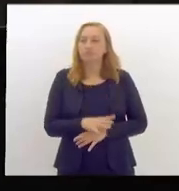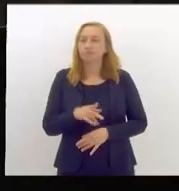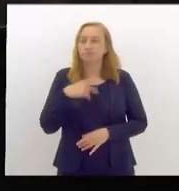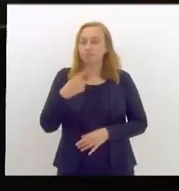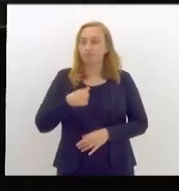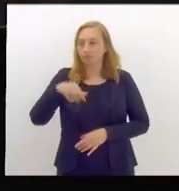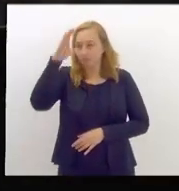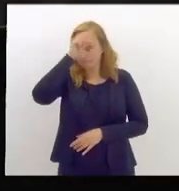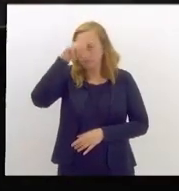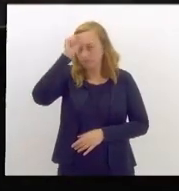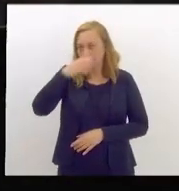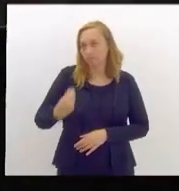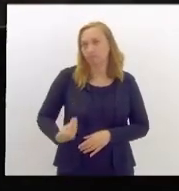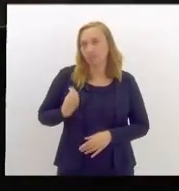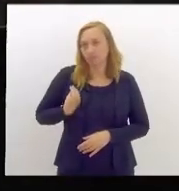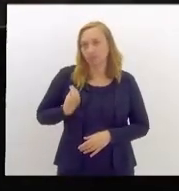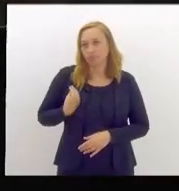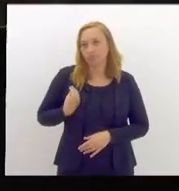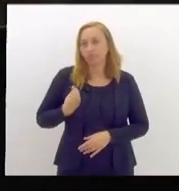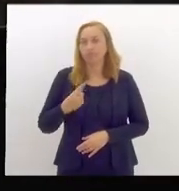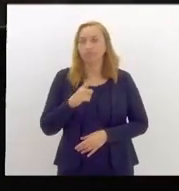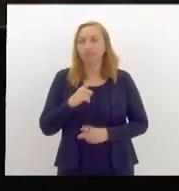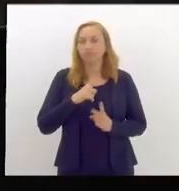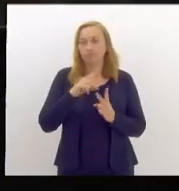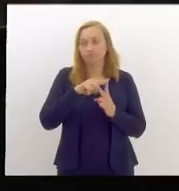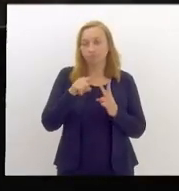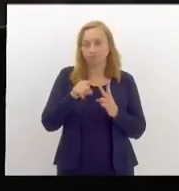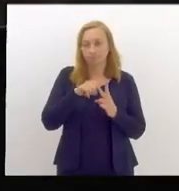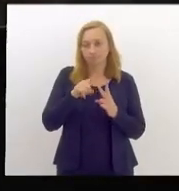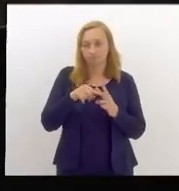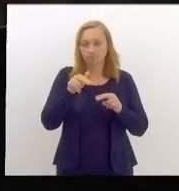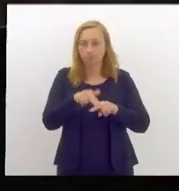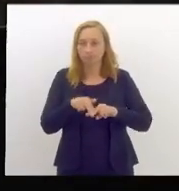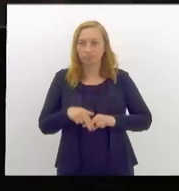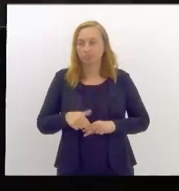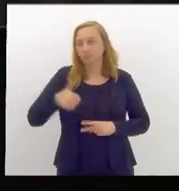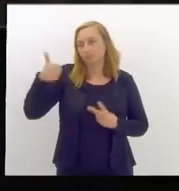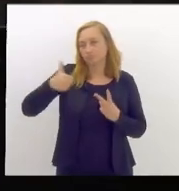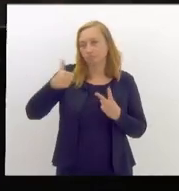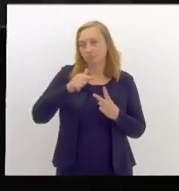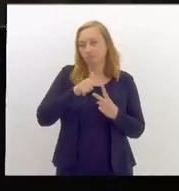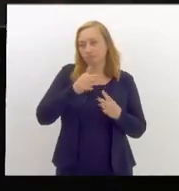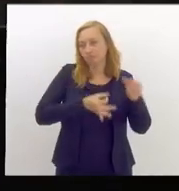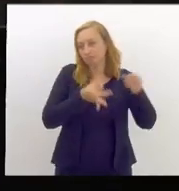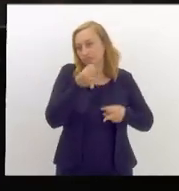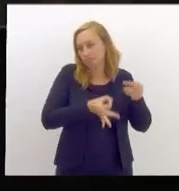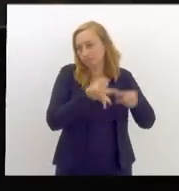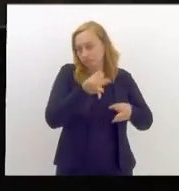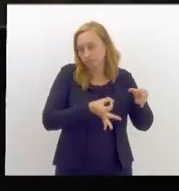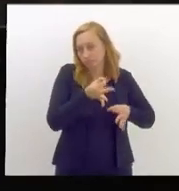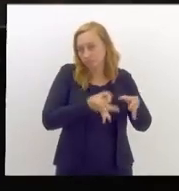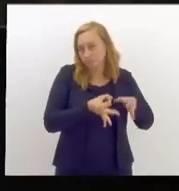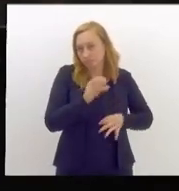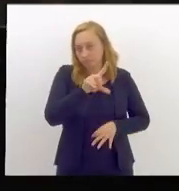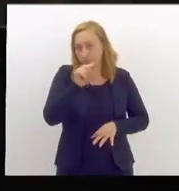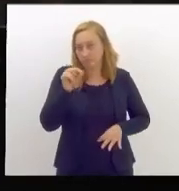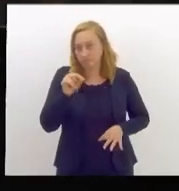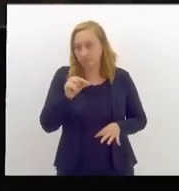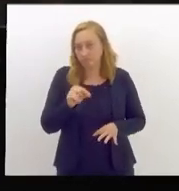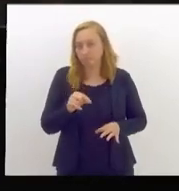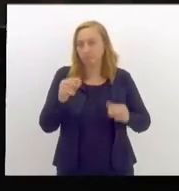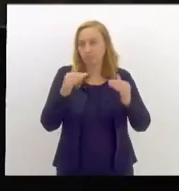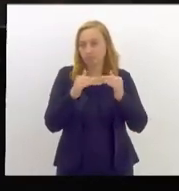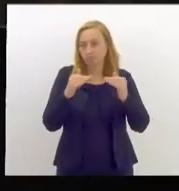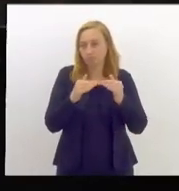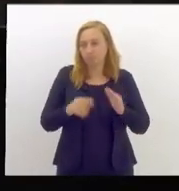aprendi na vida que existem dois pressupostos o primeiro da Justiça que é decidir de acordo com